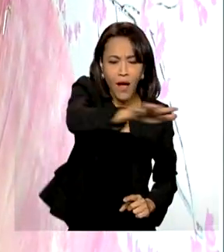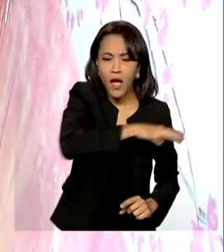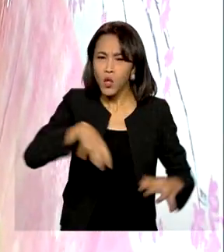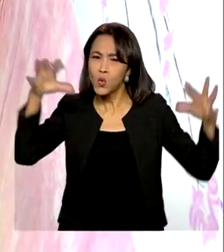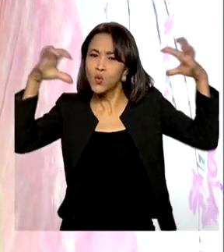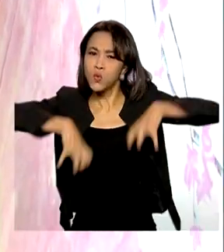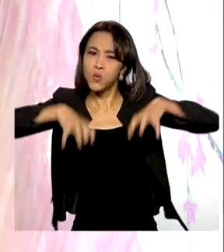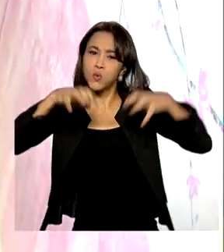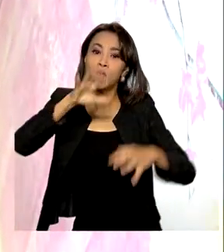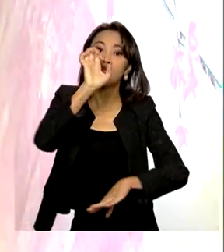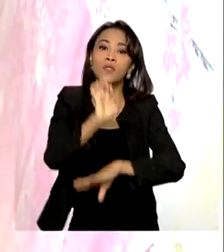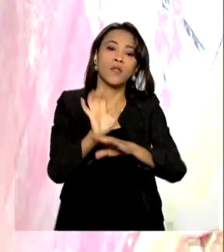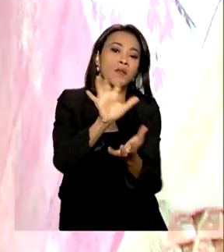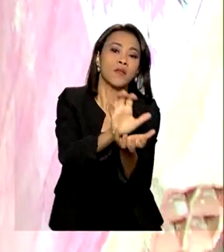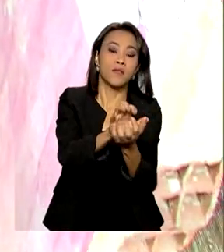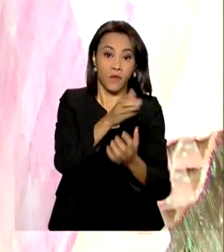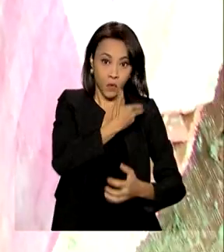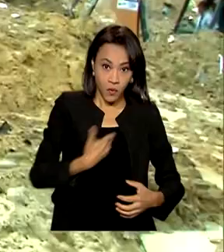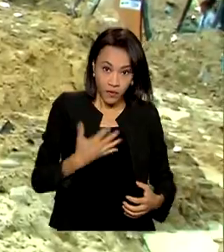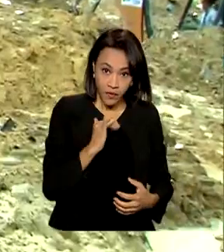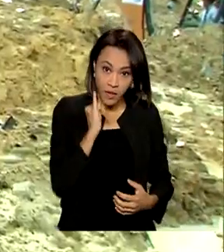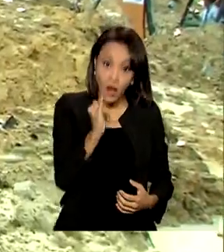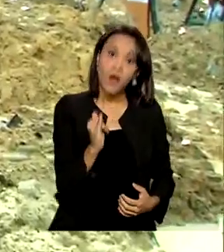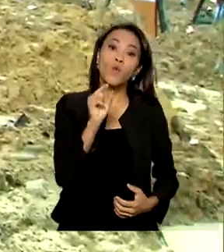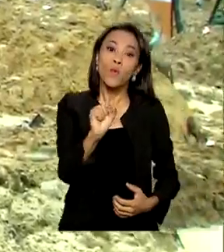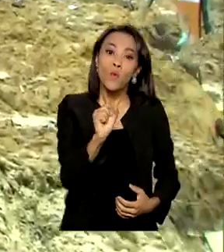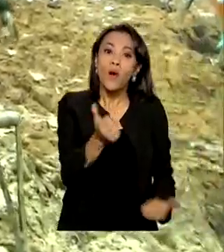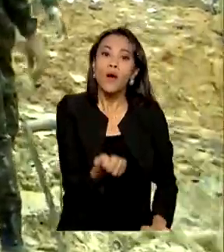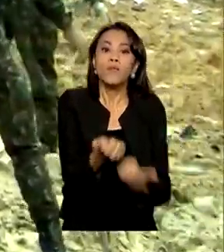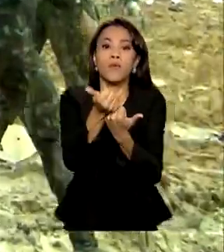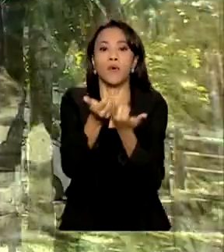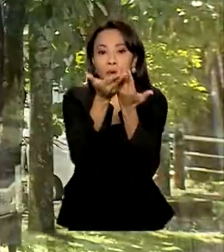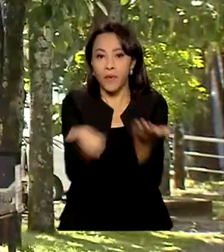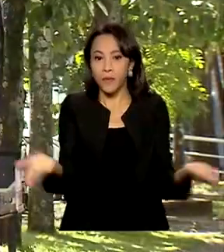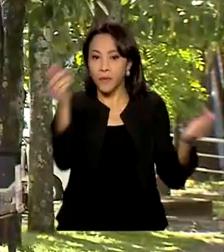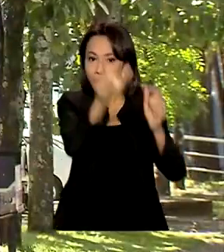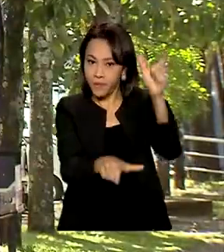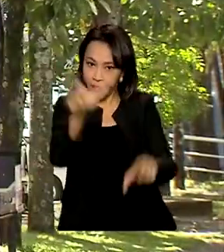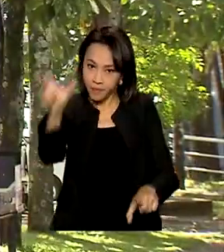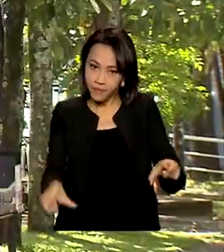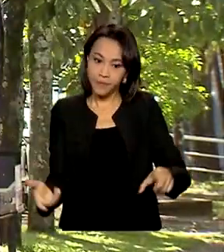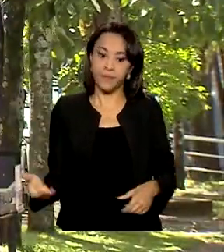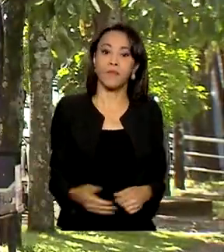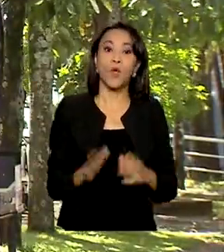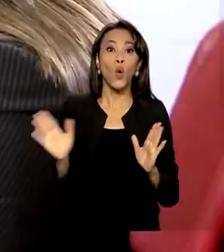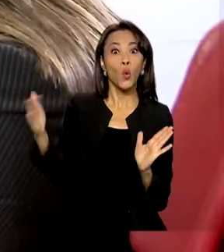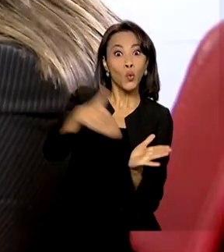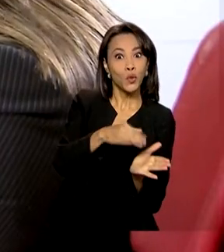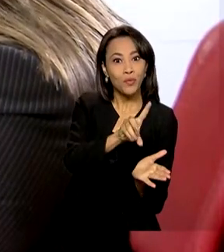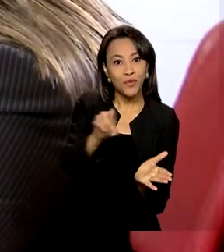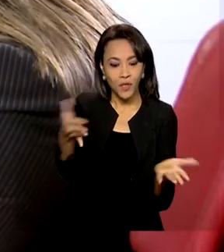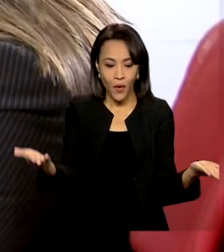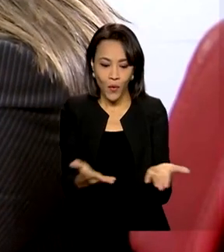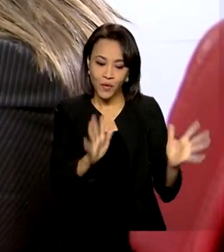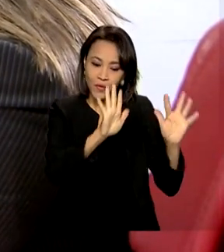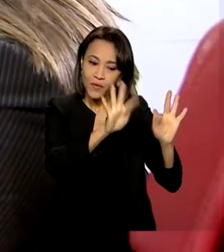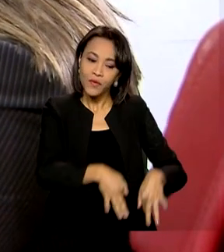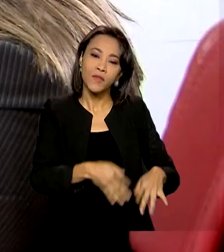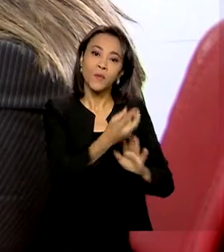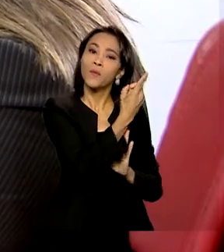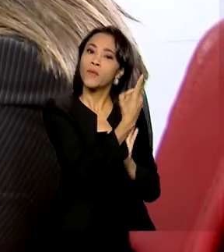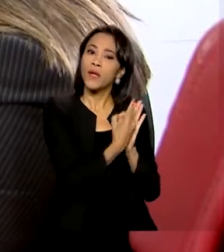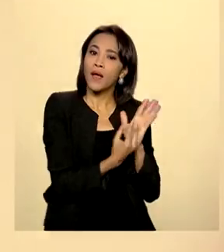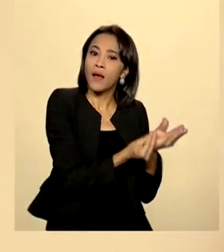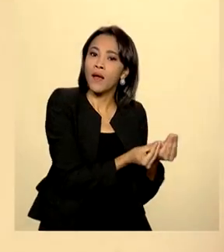em Recife e governo federal anuncia medidas de Socorro às vítimas último dia termina hoje o prazo para